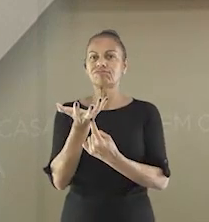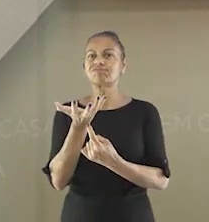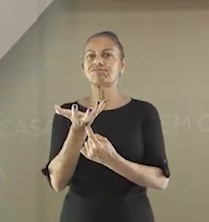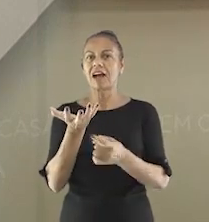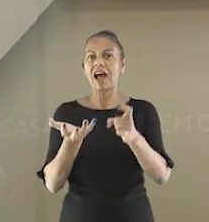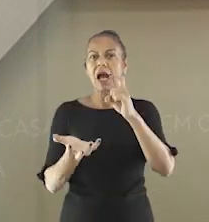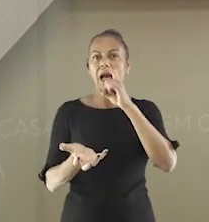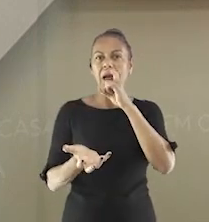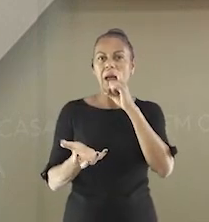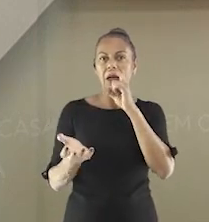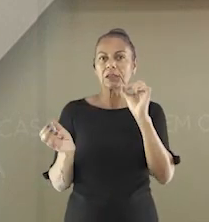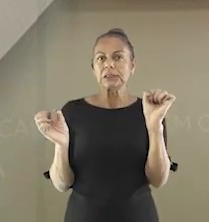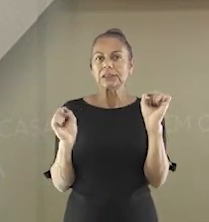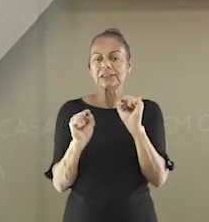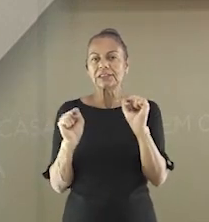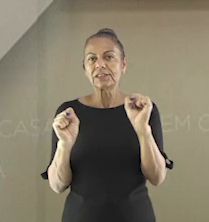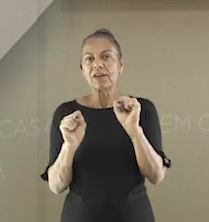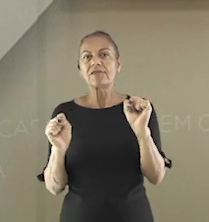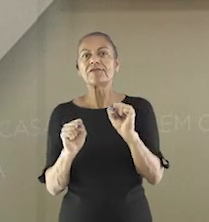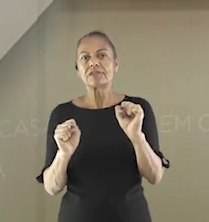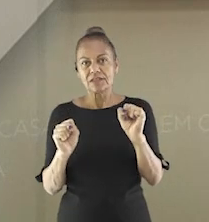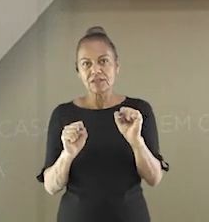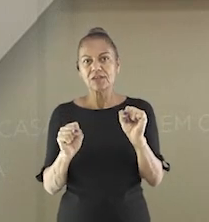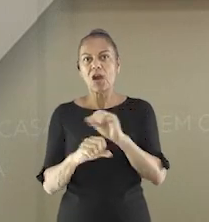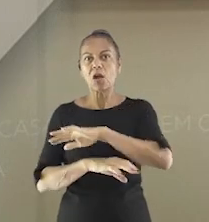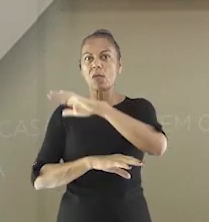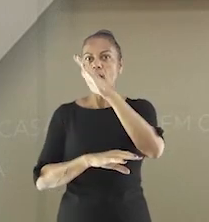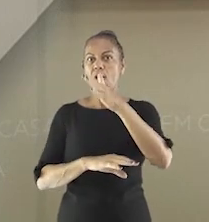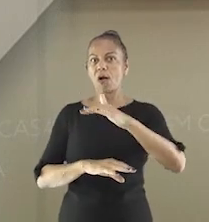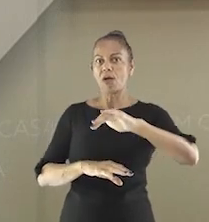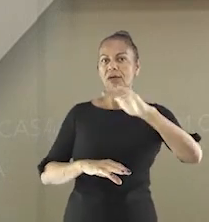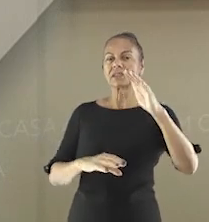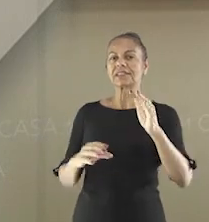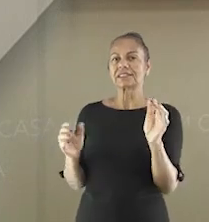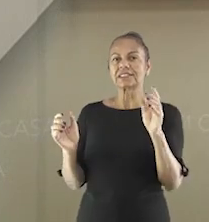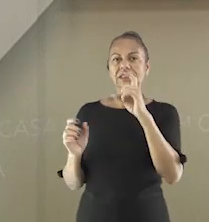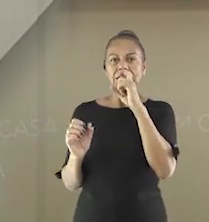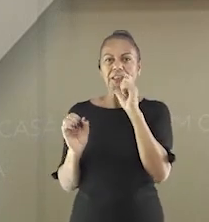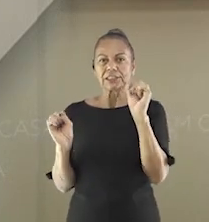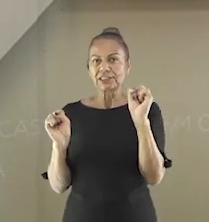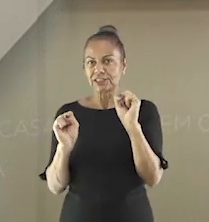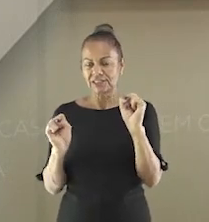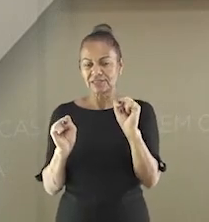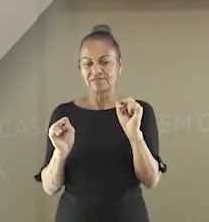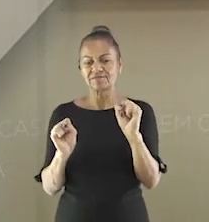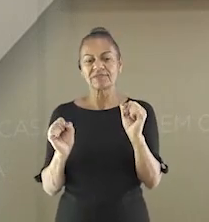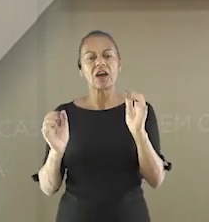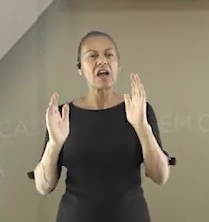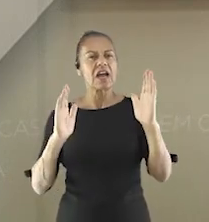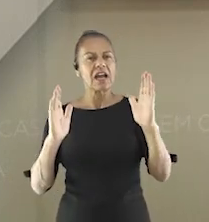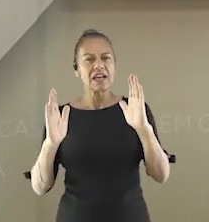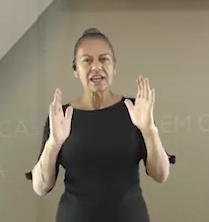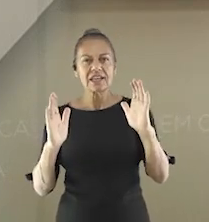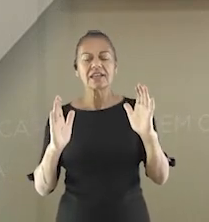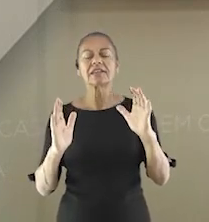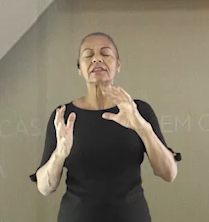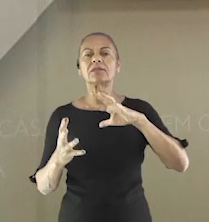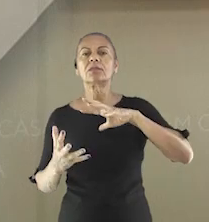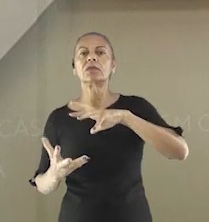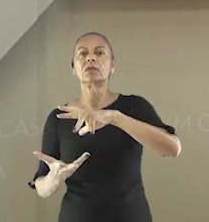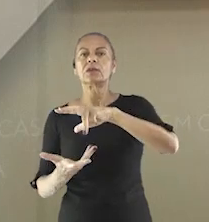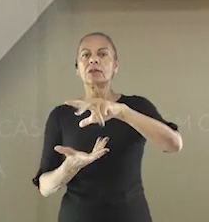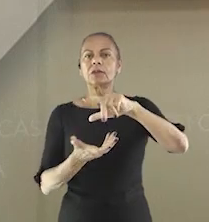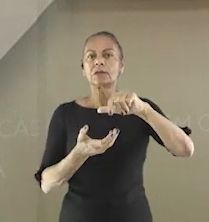montanhas. Ao longo da Era do Gelo, existem períodos de extremo frio, maior cobertura de gelo na Terra,